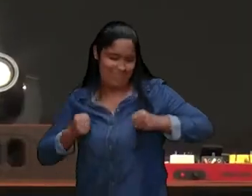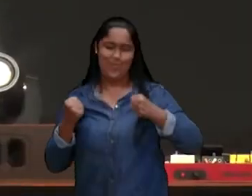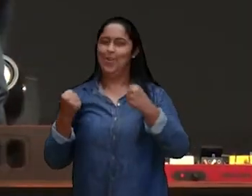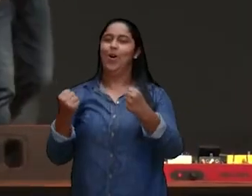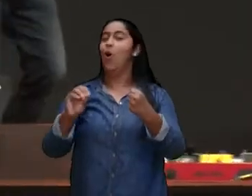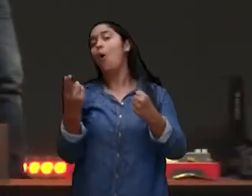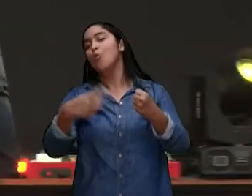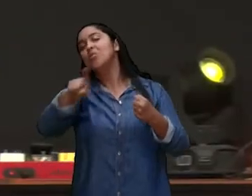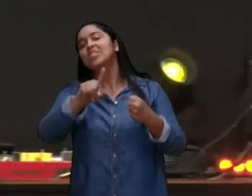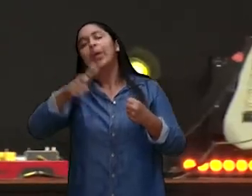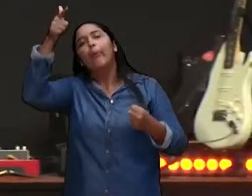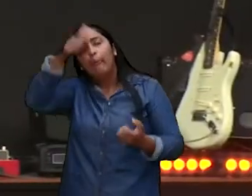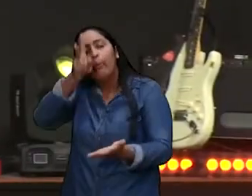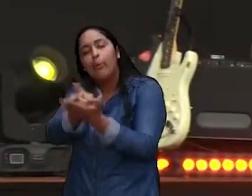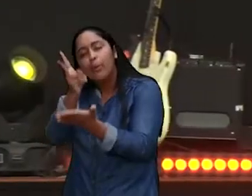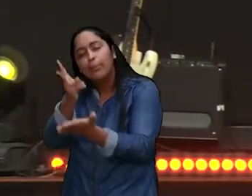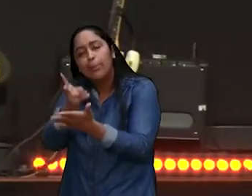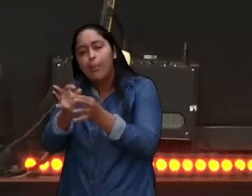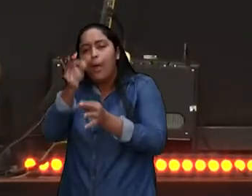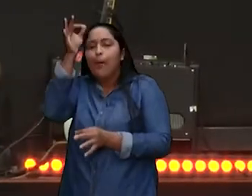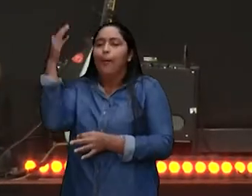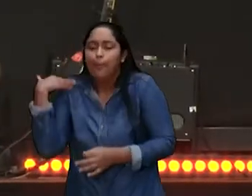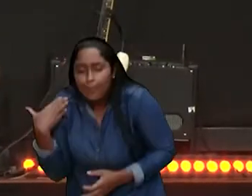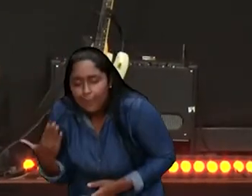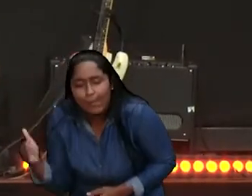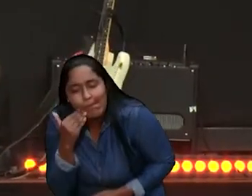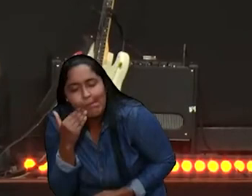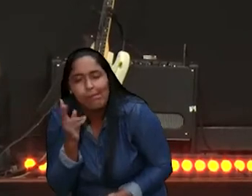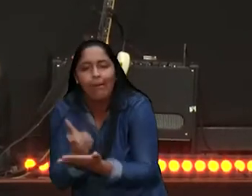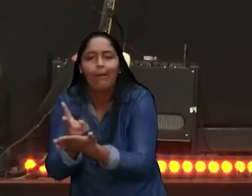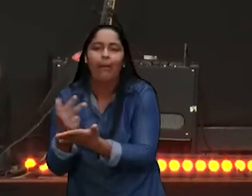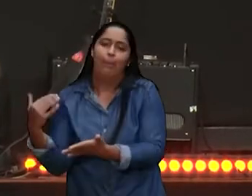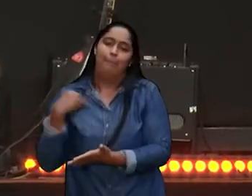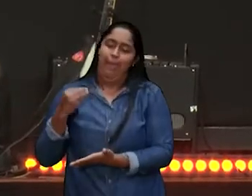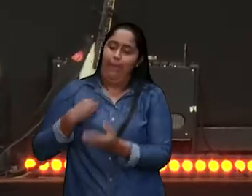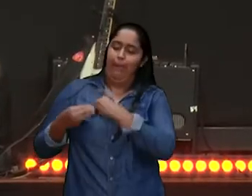e quem tem uma coisa a direita hoje